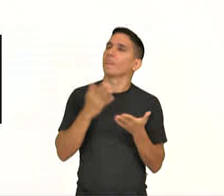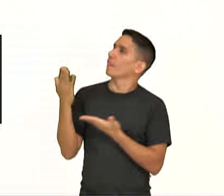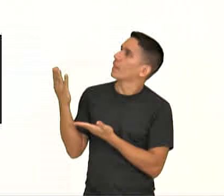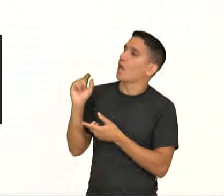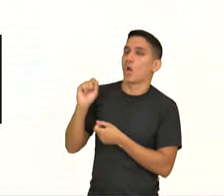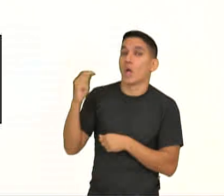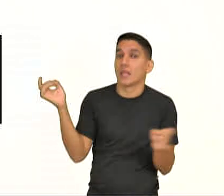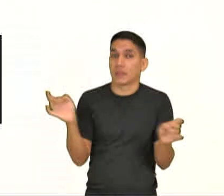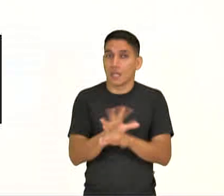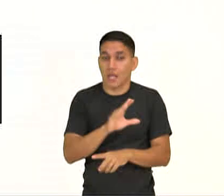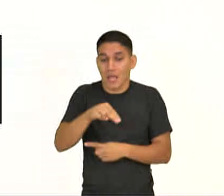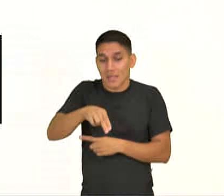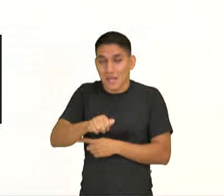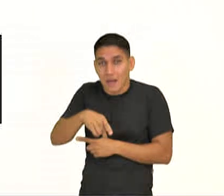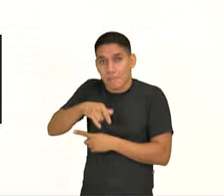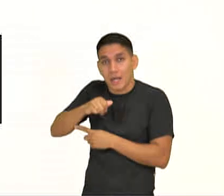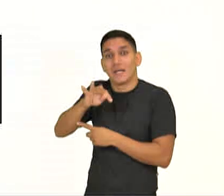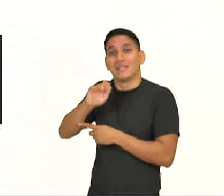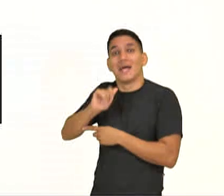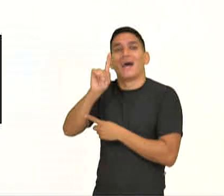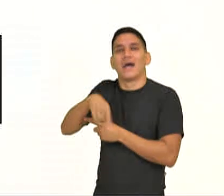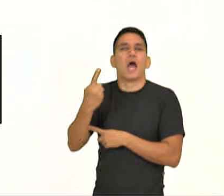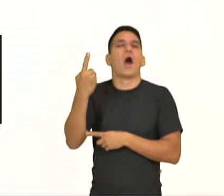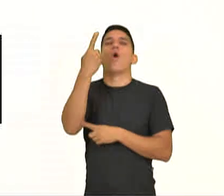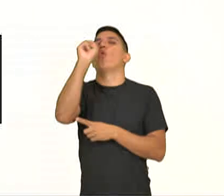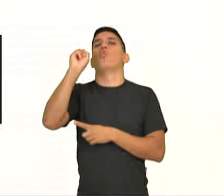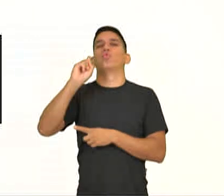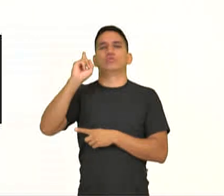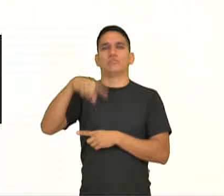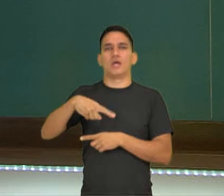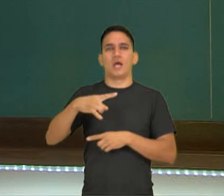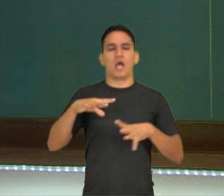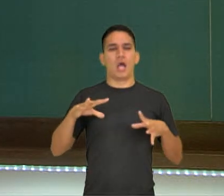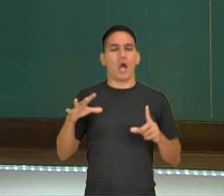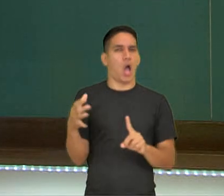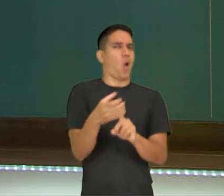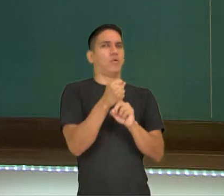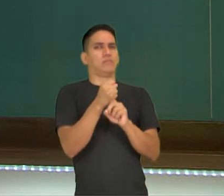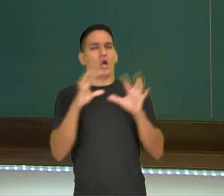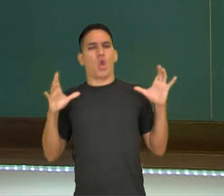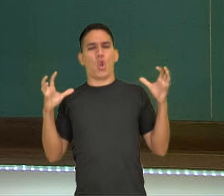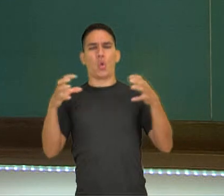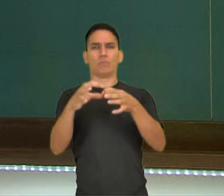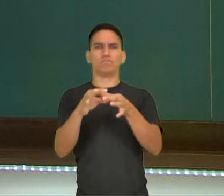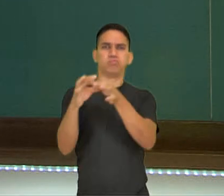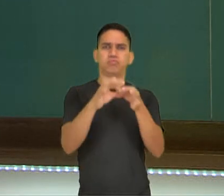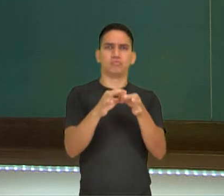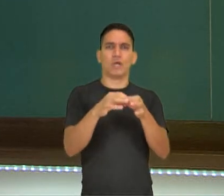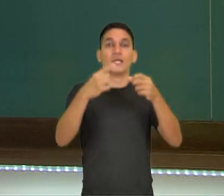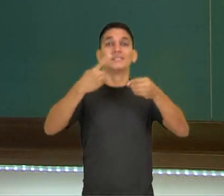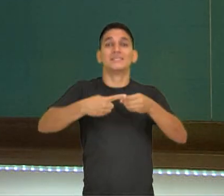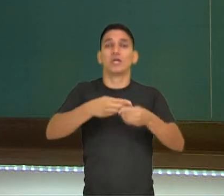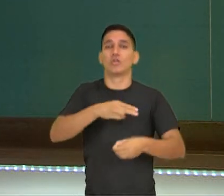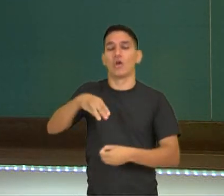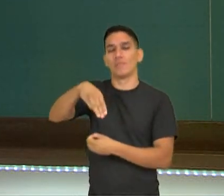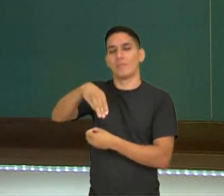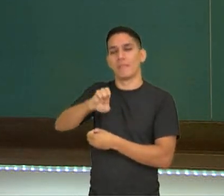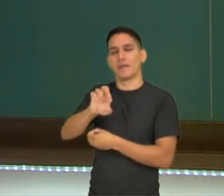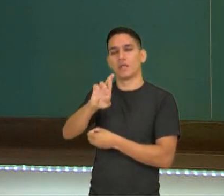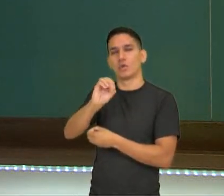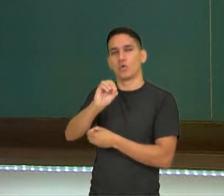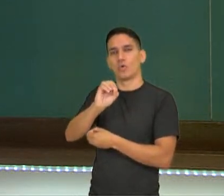depois de Napata, vem a última fase, a supremacia, o controle e concentração em Meroé, que vai de 300